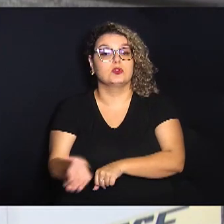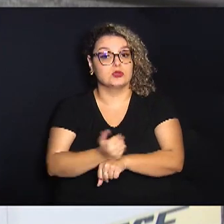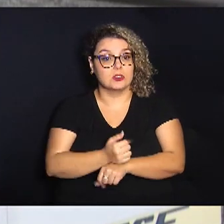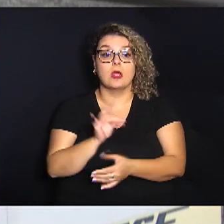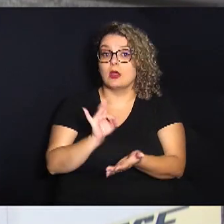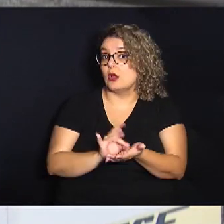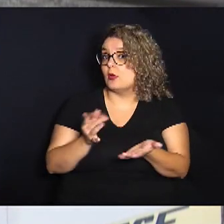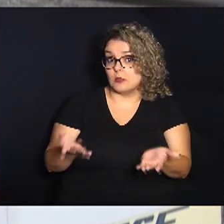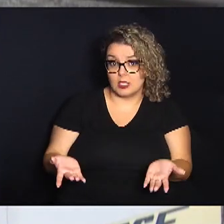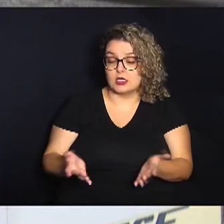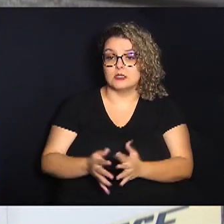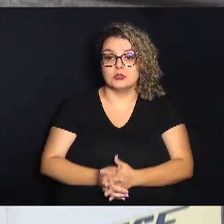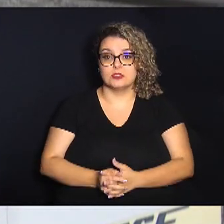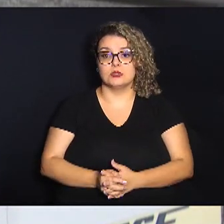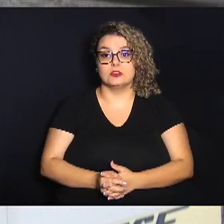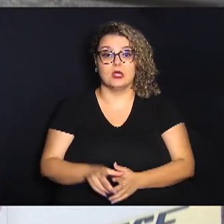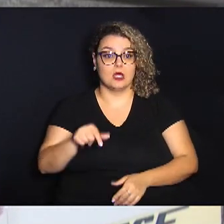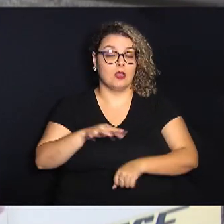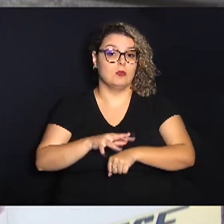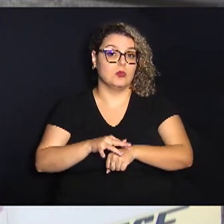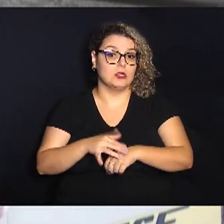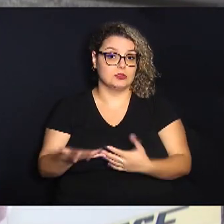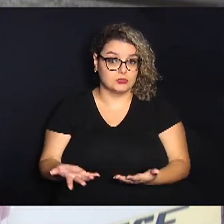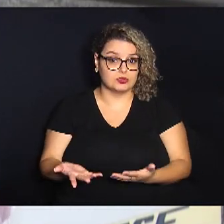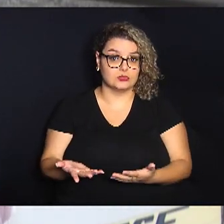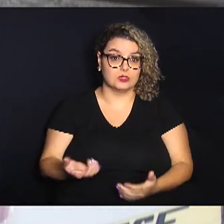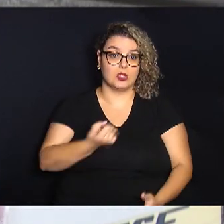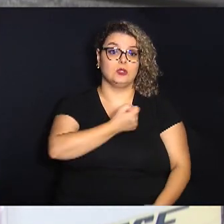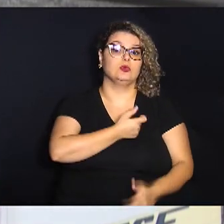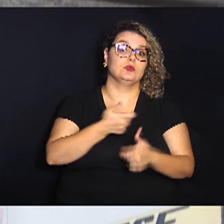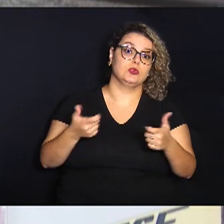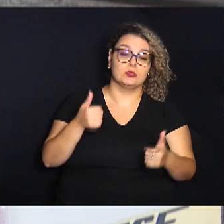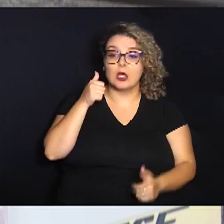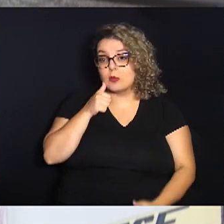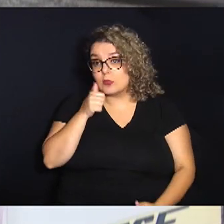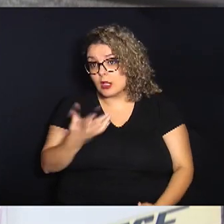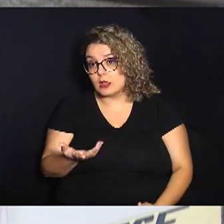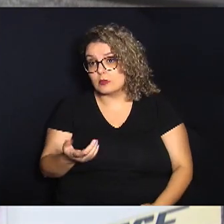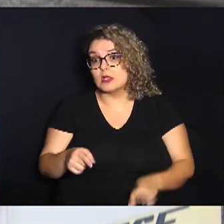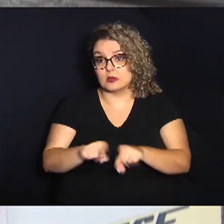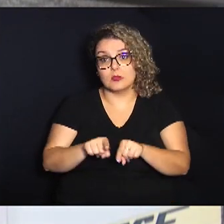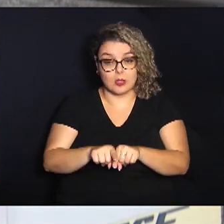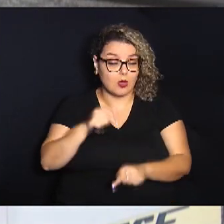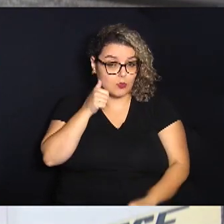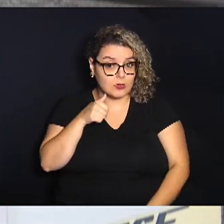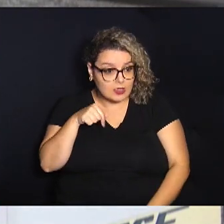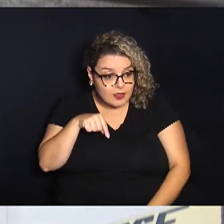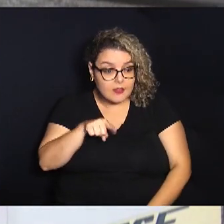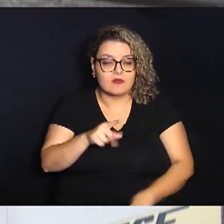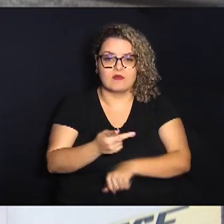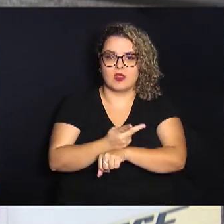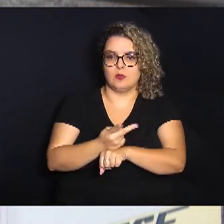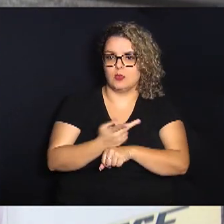realmente é uma doença que ainda é um número um pouco maior nas mulheres, mas também porque a mulher ela vai atrás dos